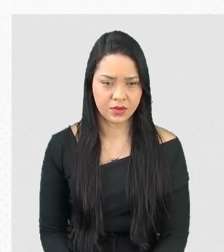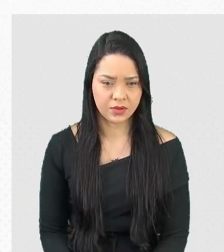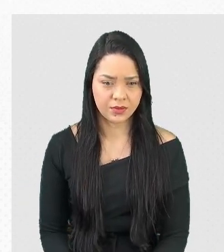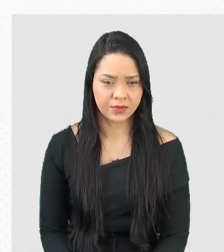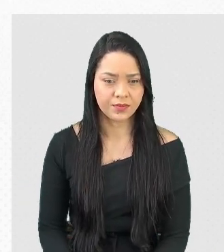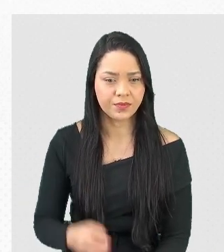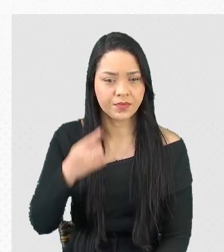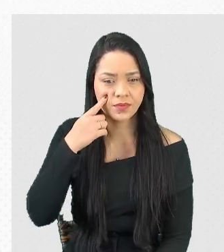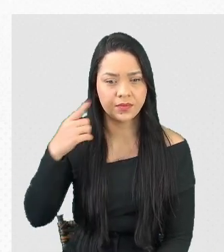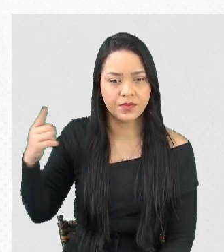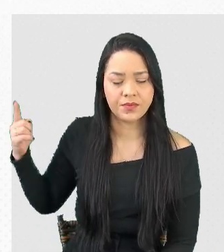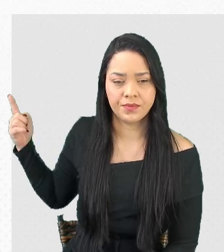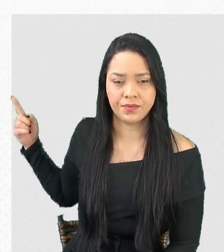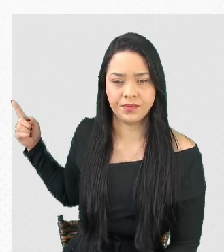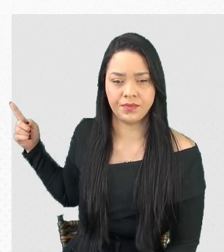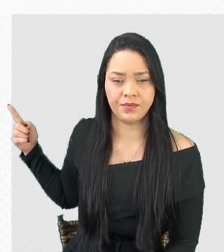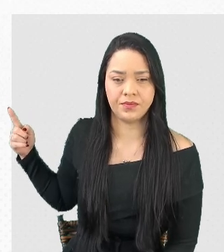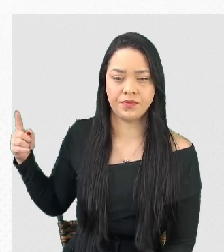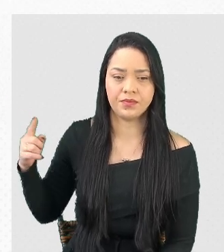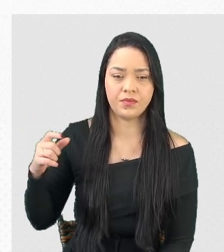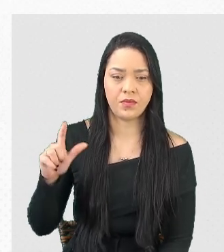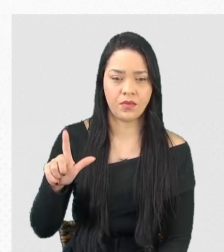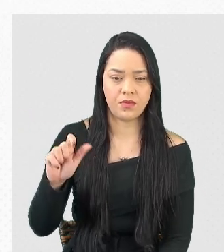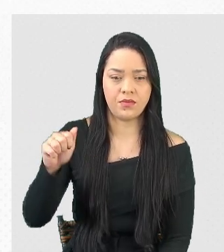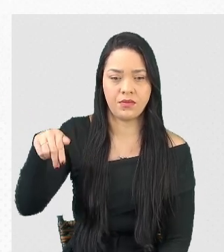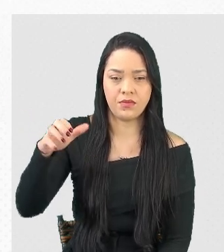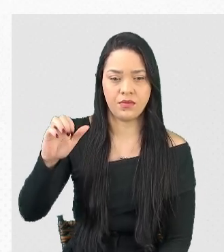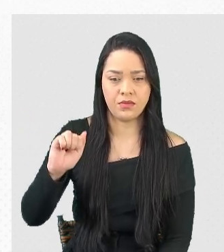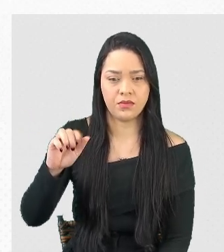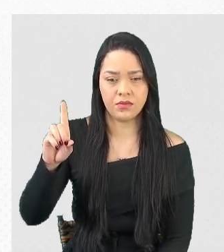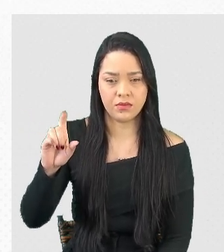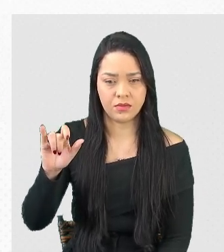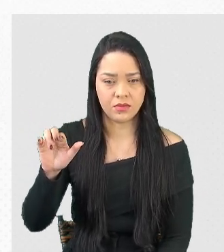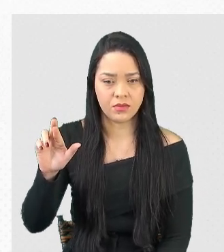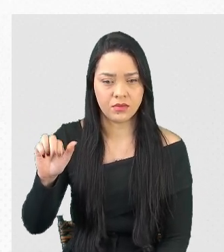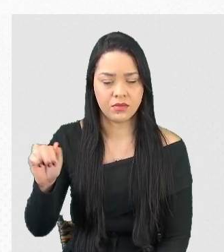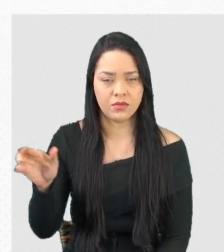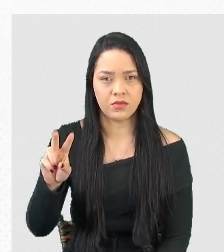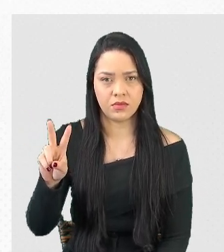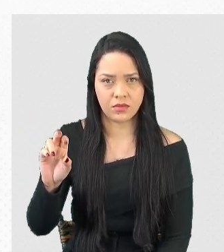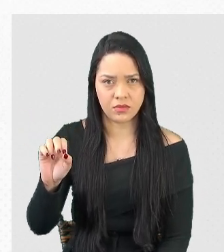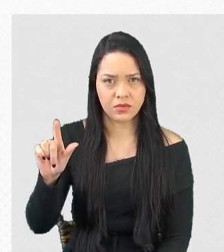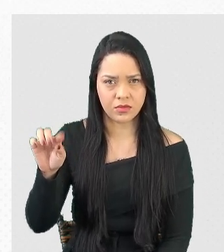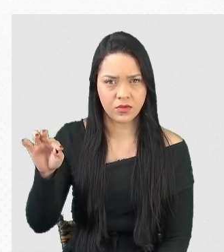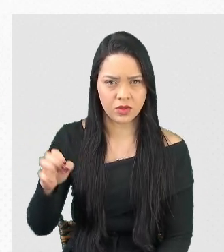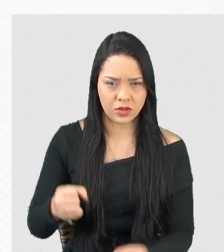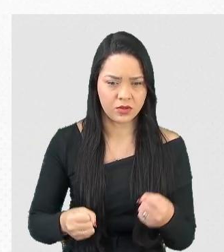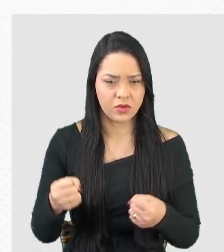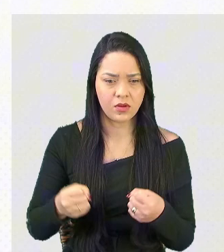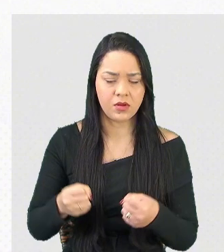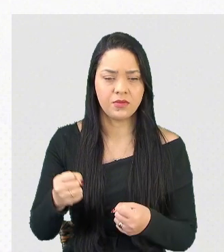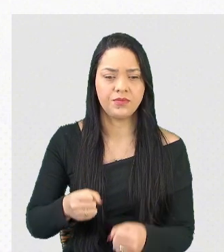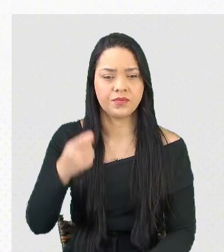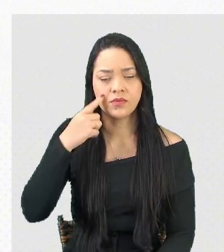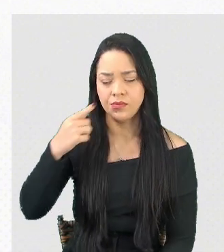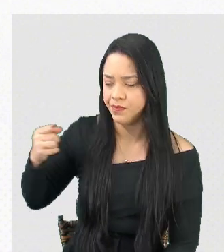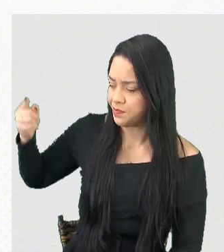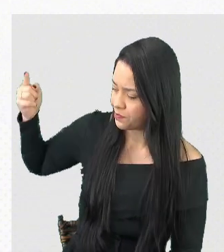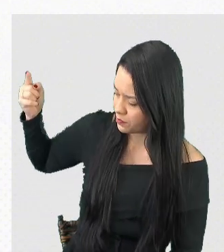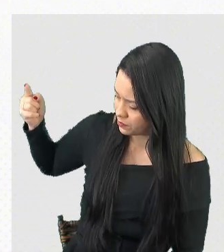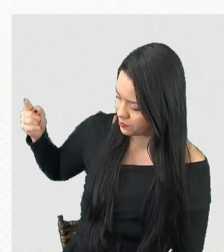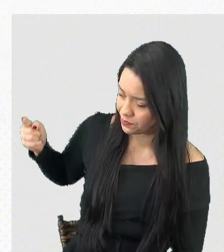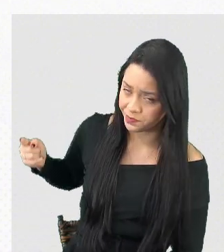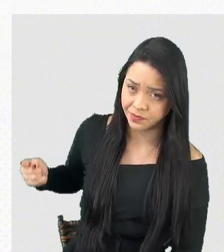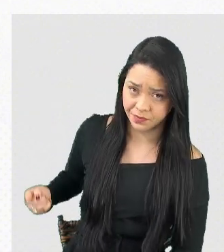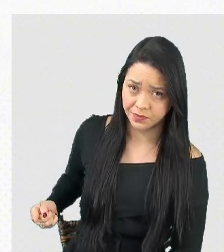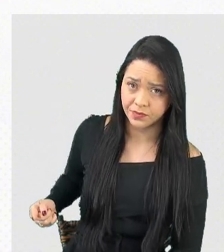engine, né, já em 1764, e o TA hidráulico em 1769. Tá? Então, gente, olha só, mas como é que eles